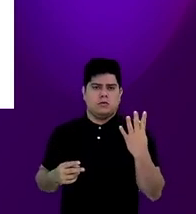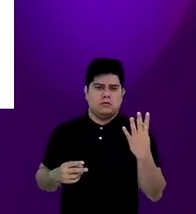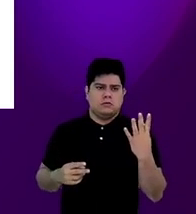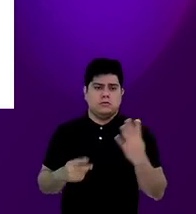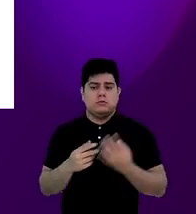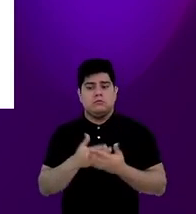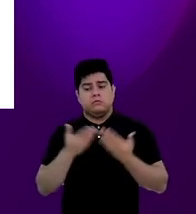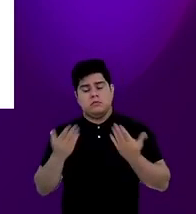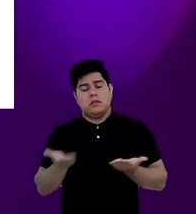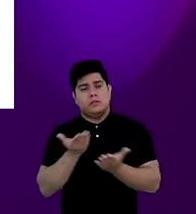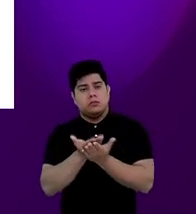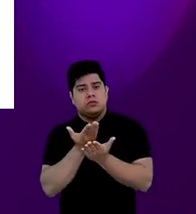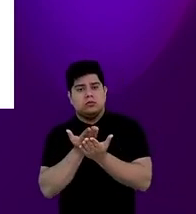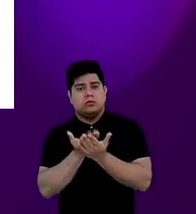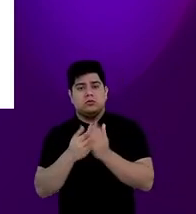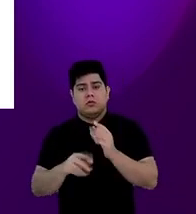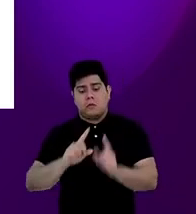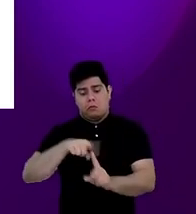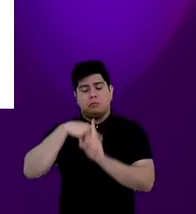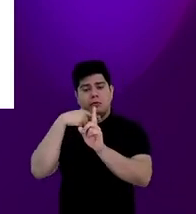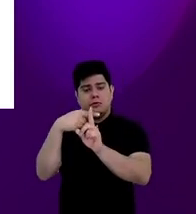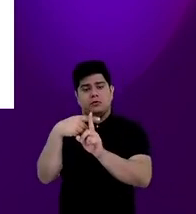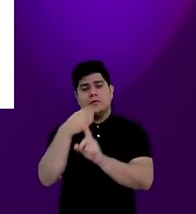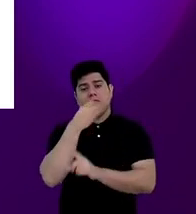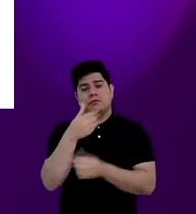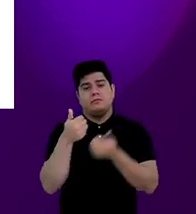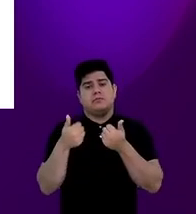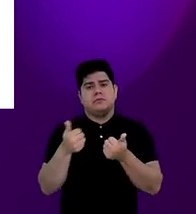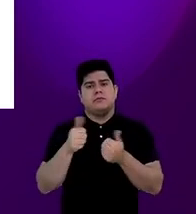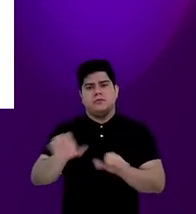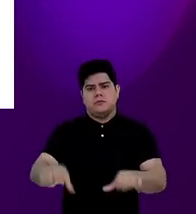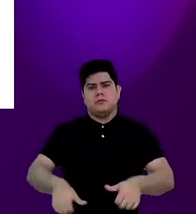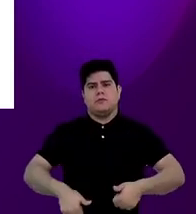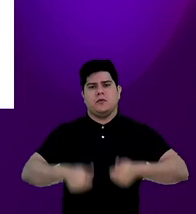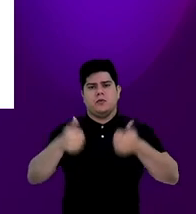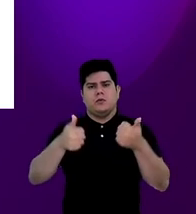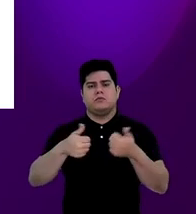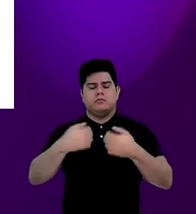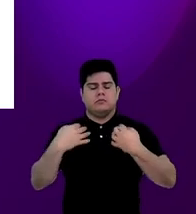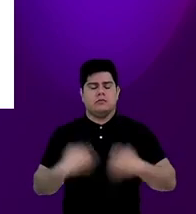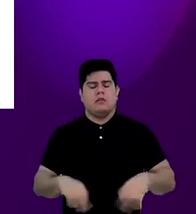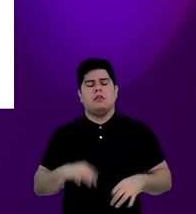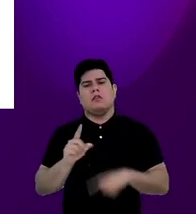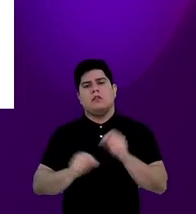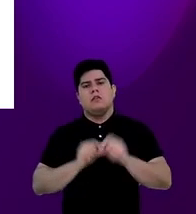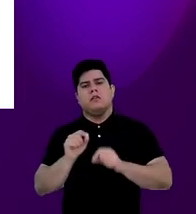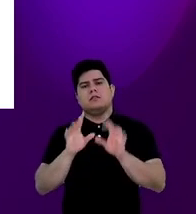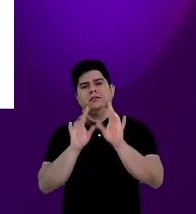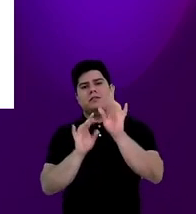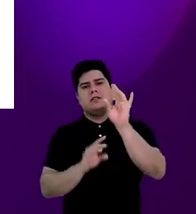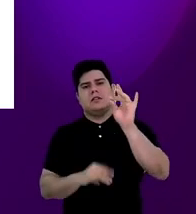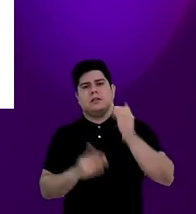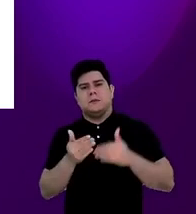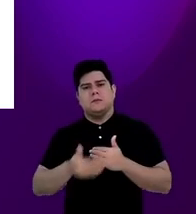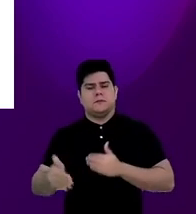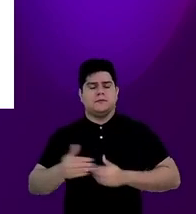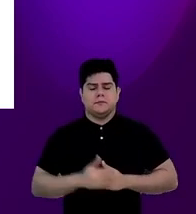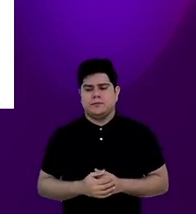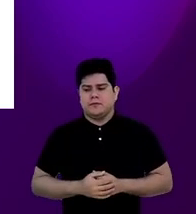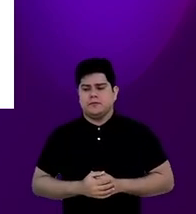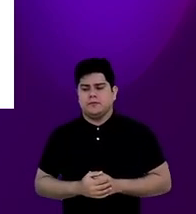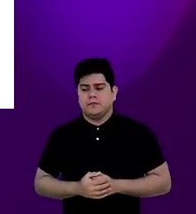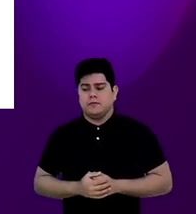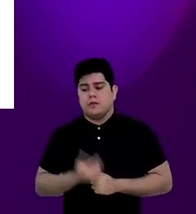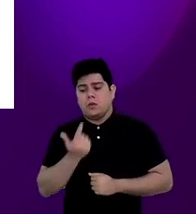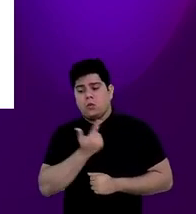e esse estudo foi um estudo positivo, com melhora da sobrevida livre de progressão. A gente deve ver mais detalhes em breves. A